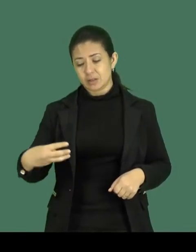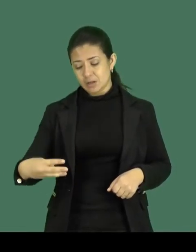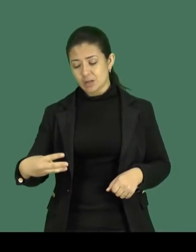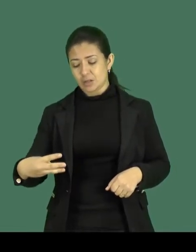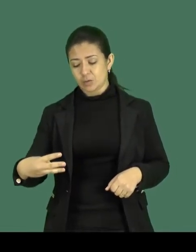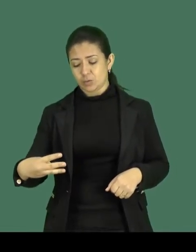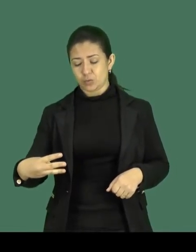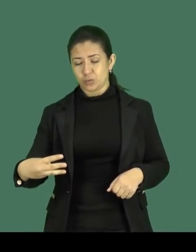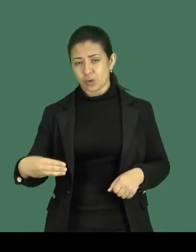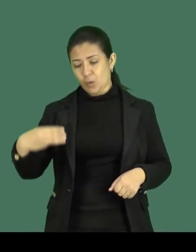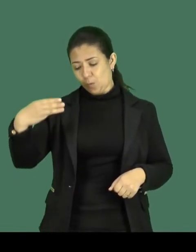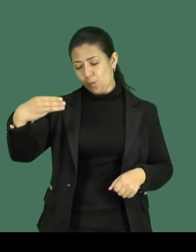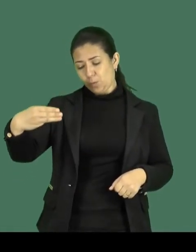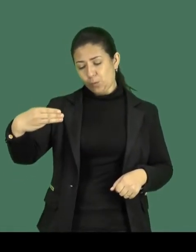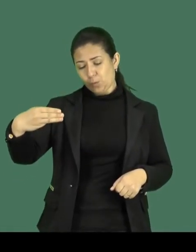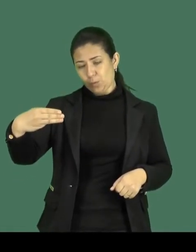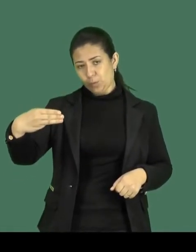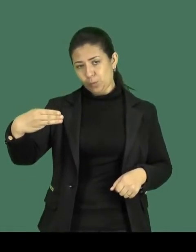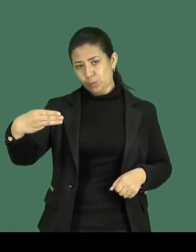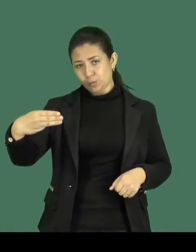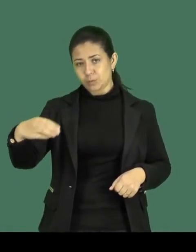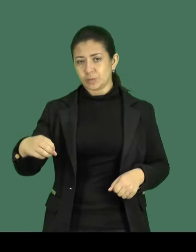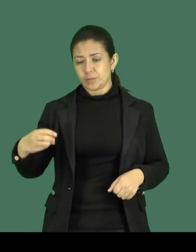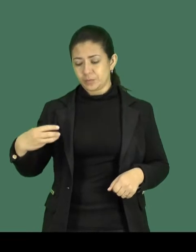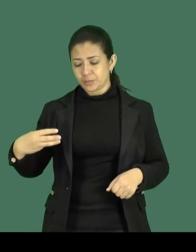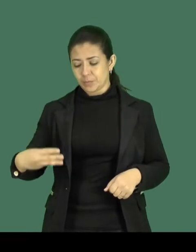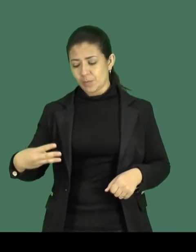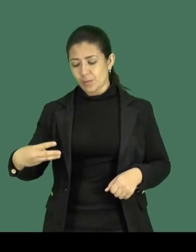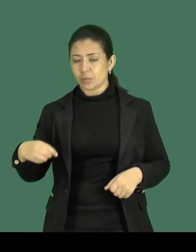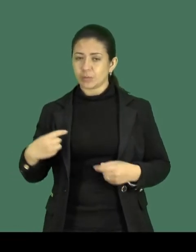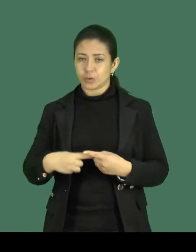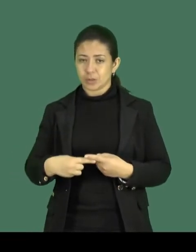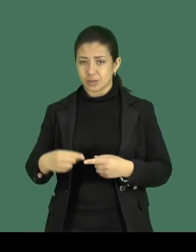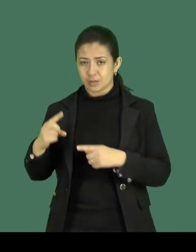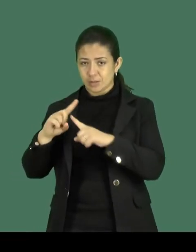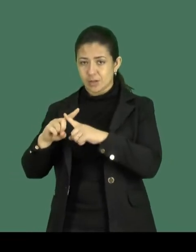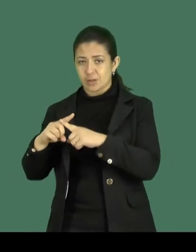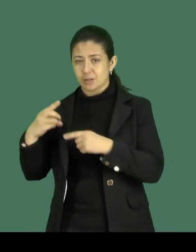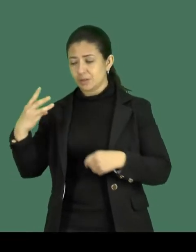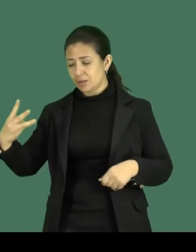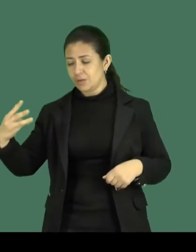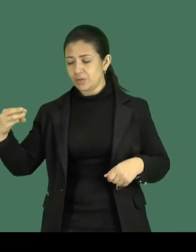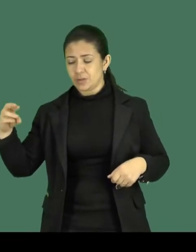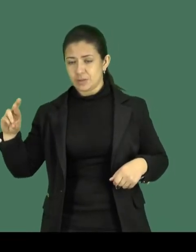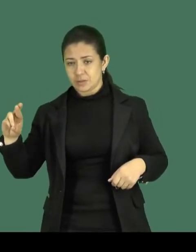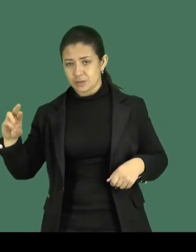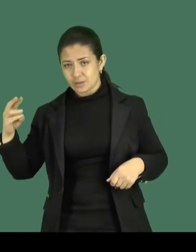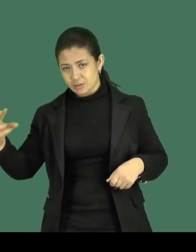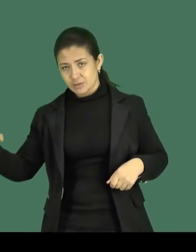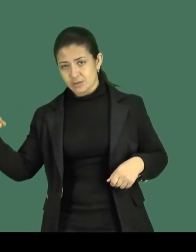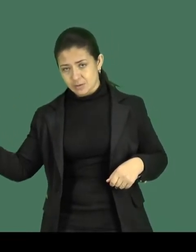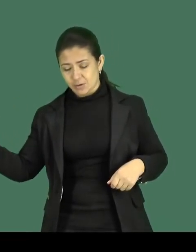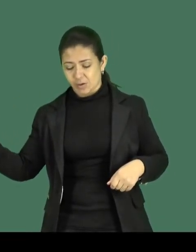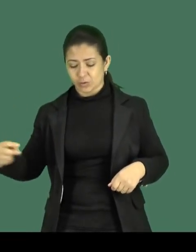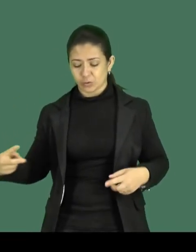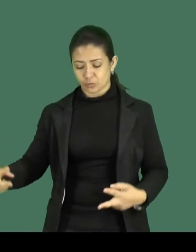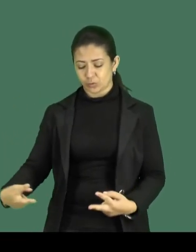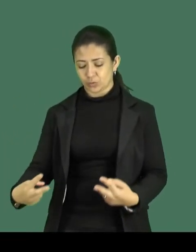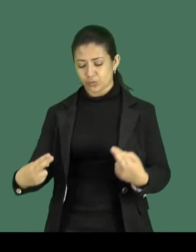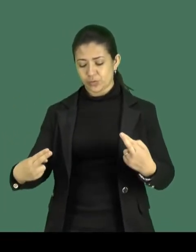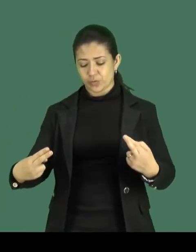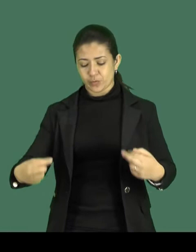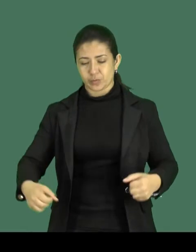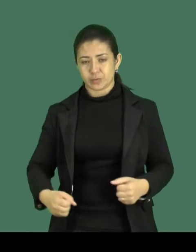ao cubo. 3 vezes 3 vezes 3. Aqui é o x, né?